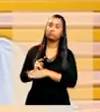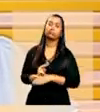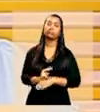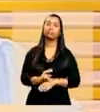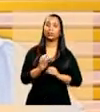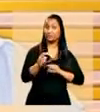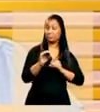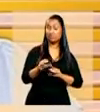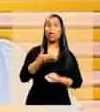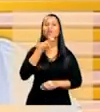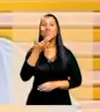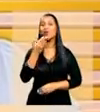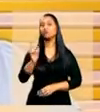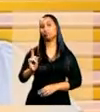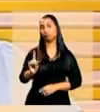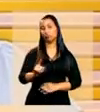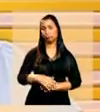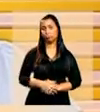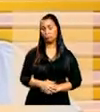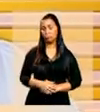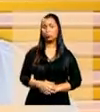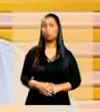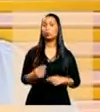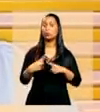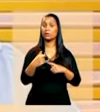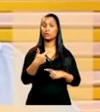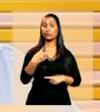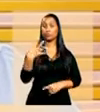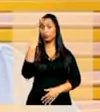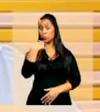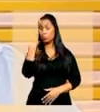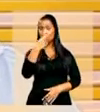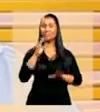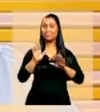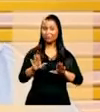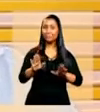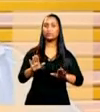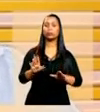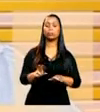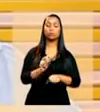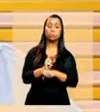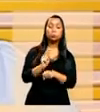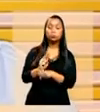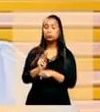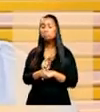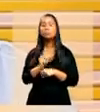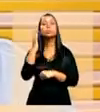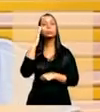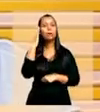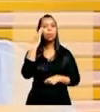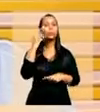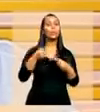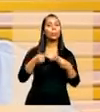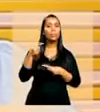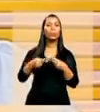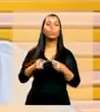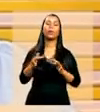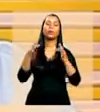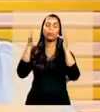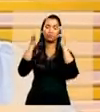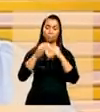vigiar. Educar não é fácil, porque é 24 horas ali, você em cima. Tem que saber competir